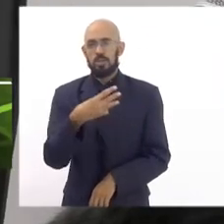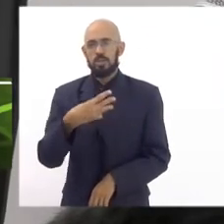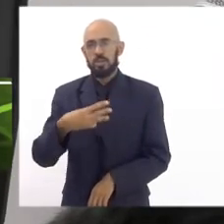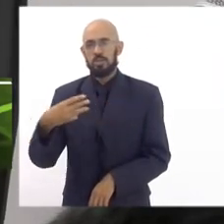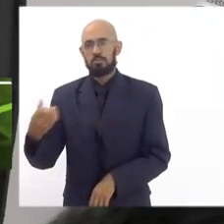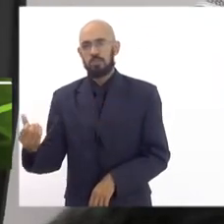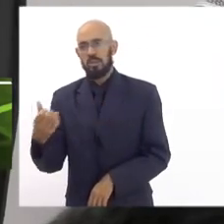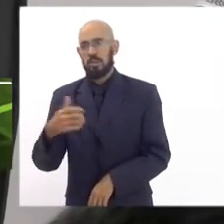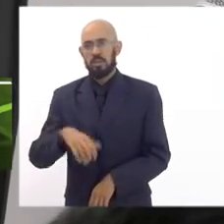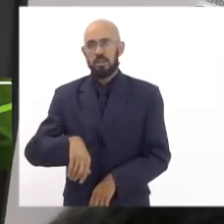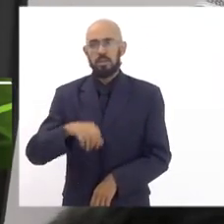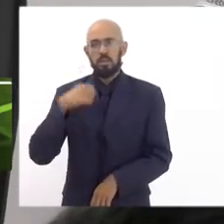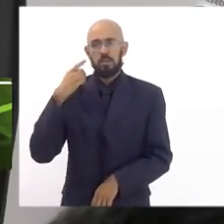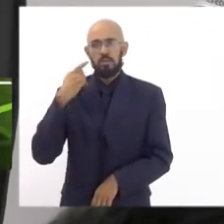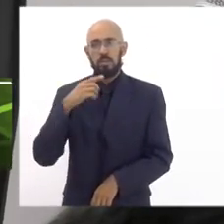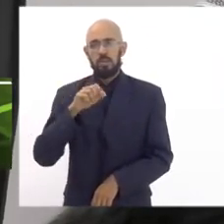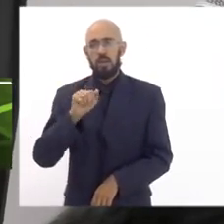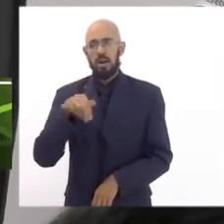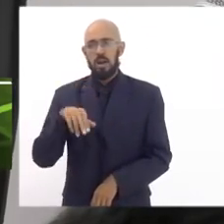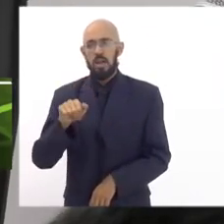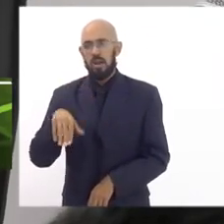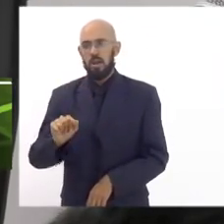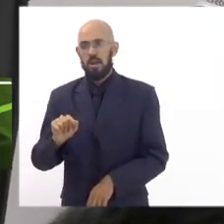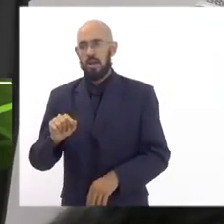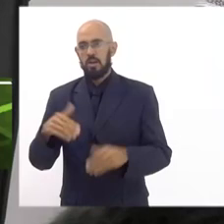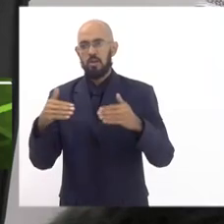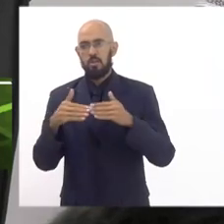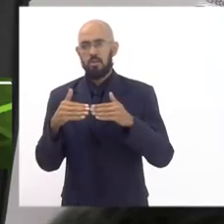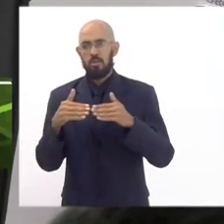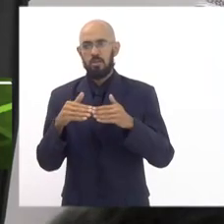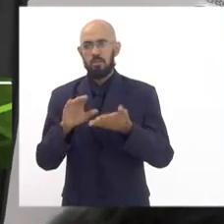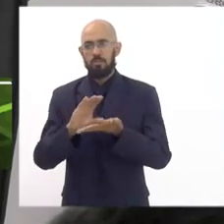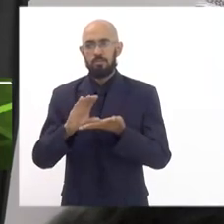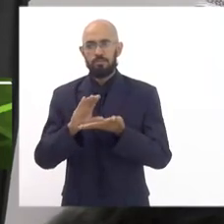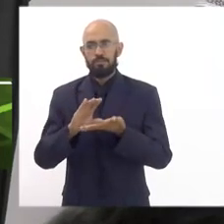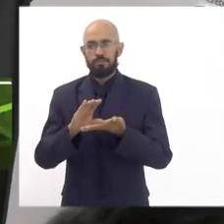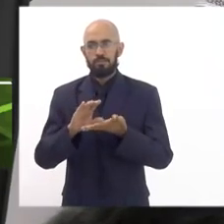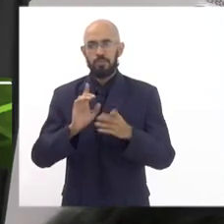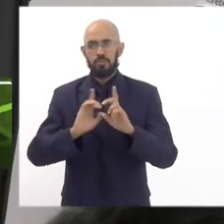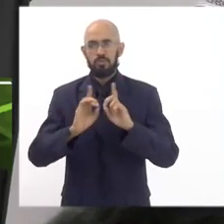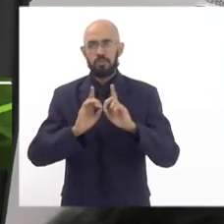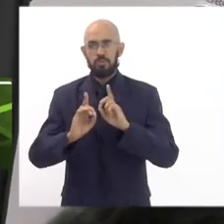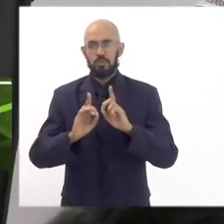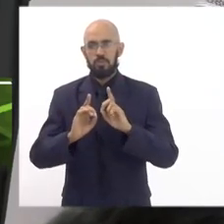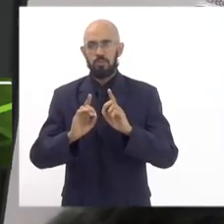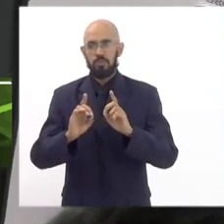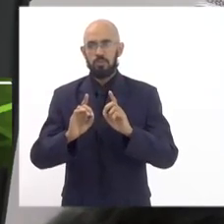5336/2022, autoria do deputado Alana Passo. Parecer pela constitucionalidade. Em discussão.